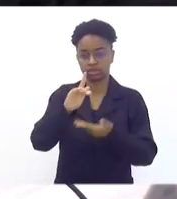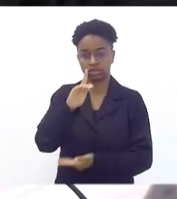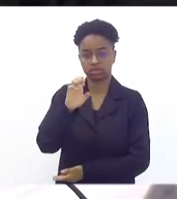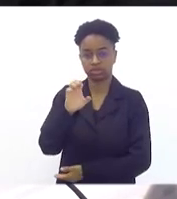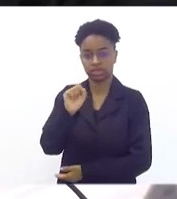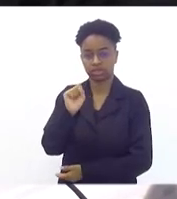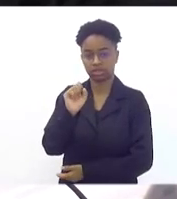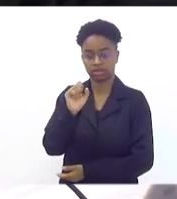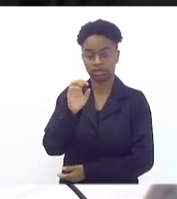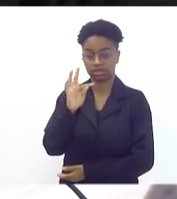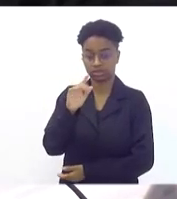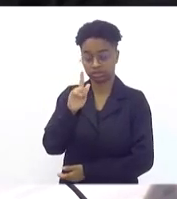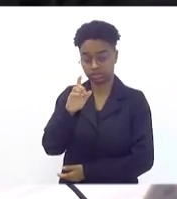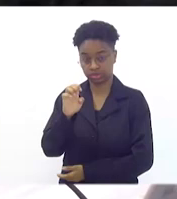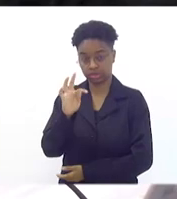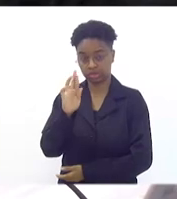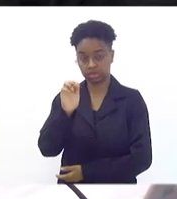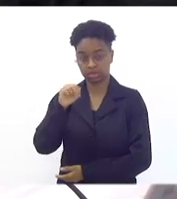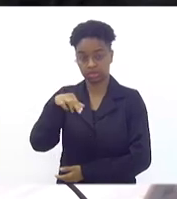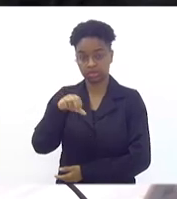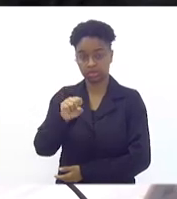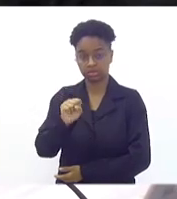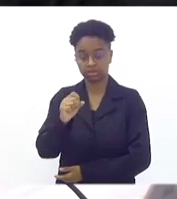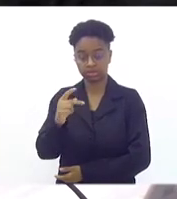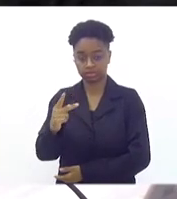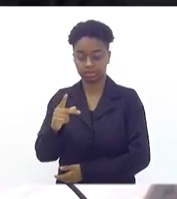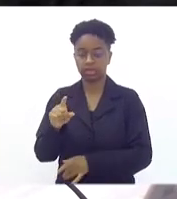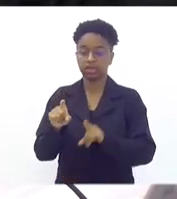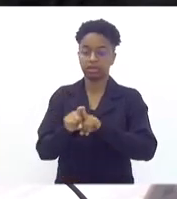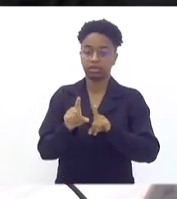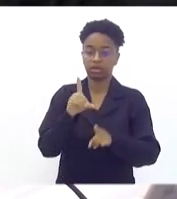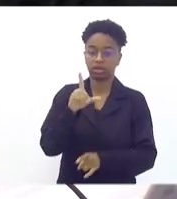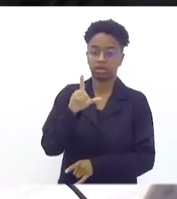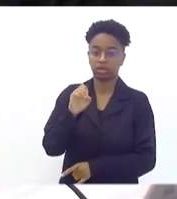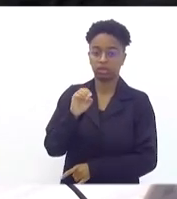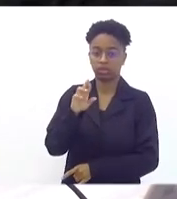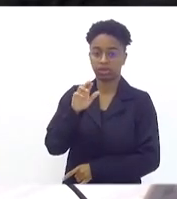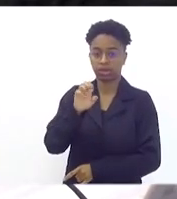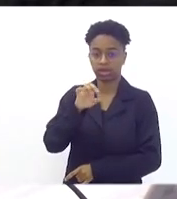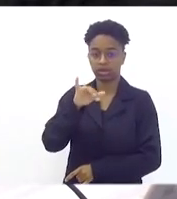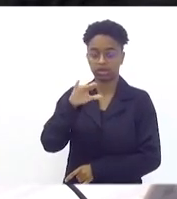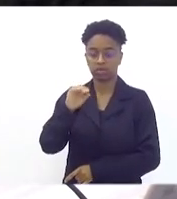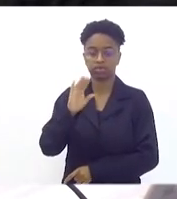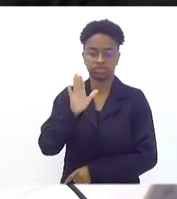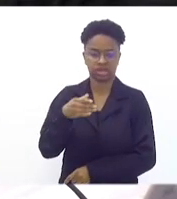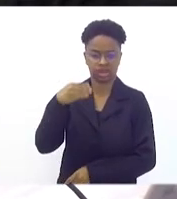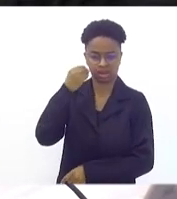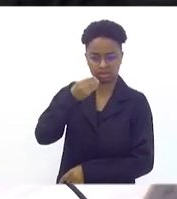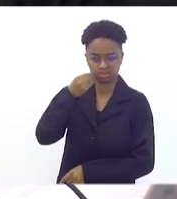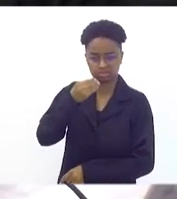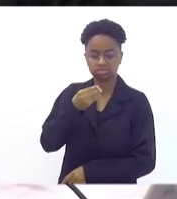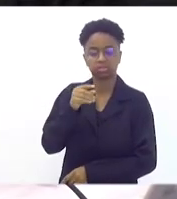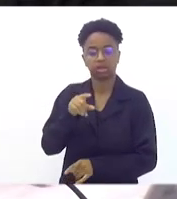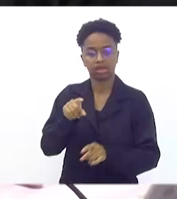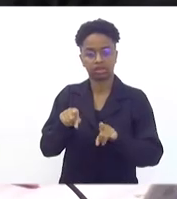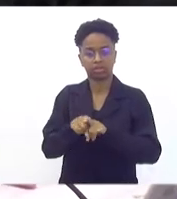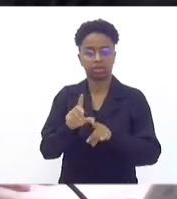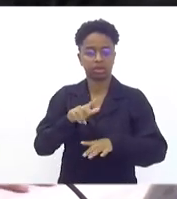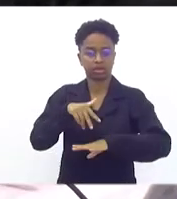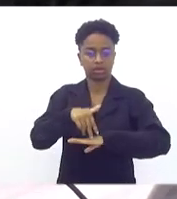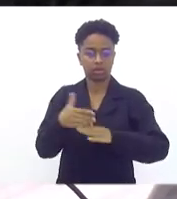getransp sobretudo Conselheiro Loureiro nosso decano aqui presente hoje quem traz também